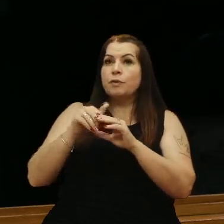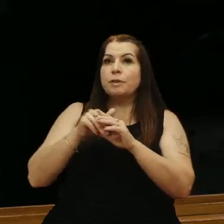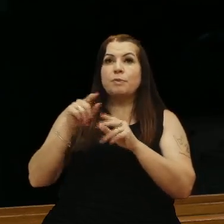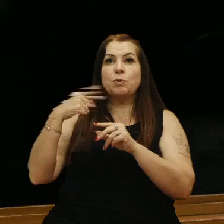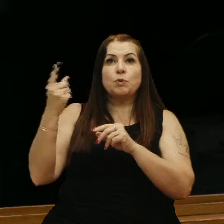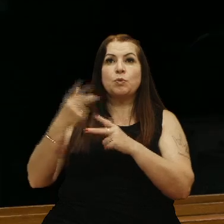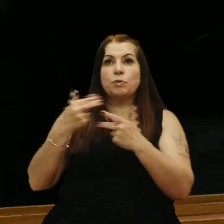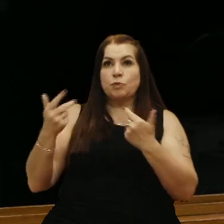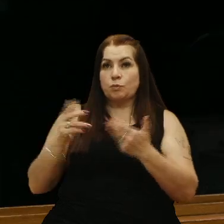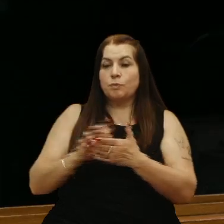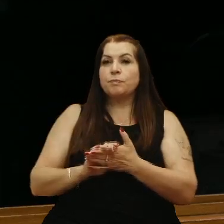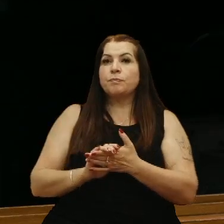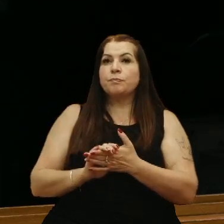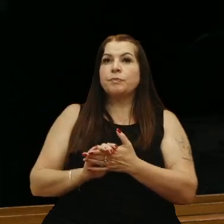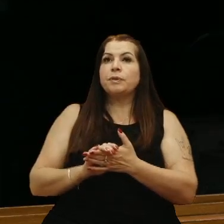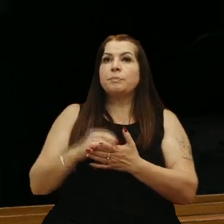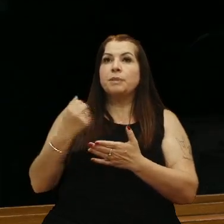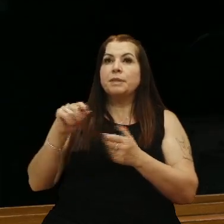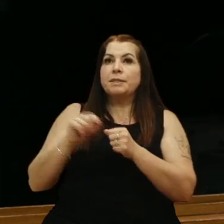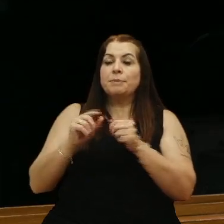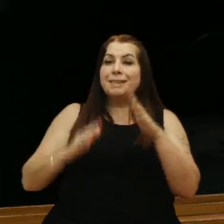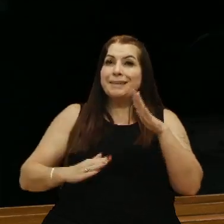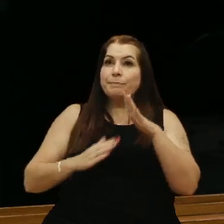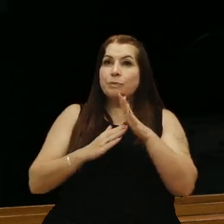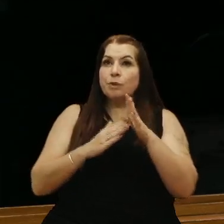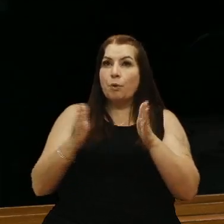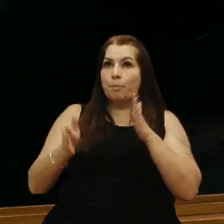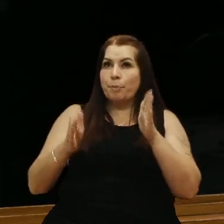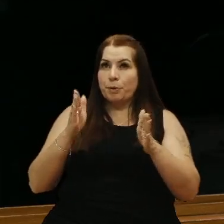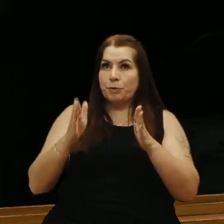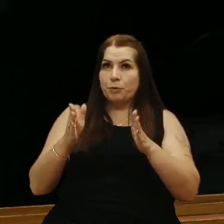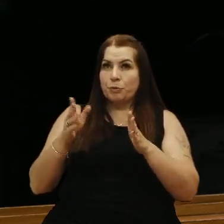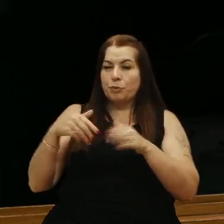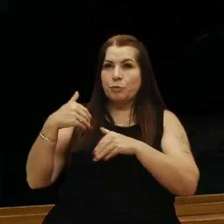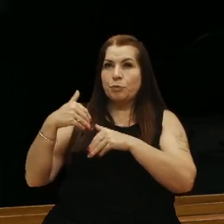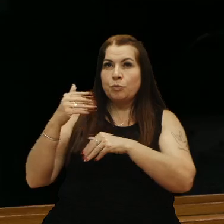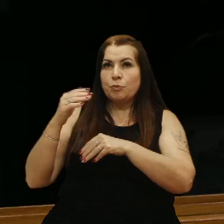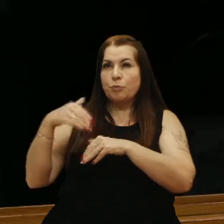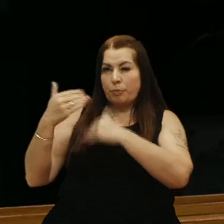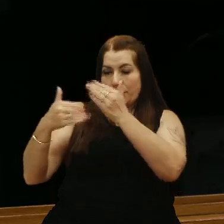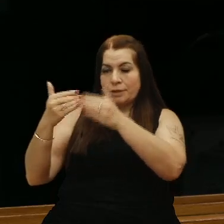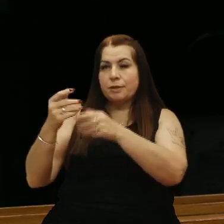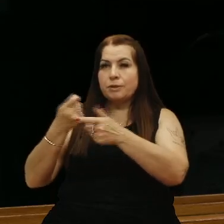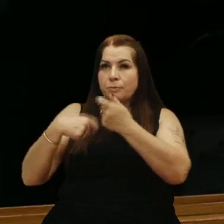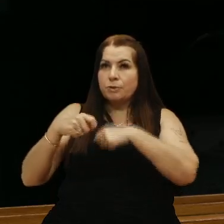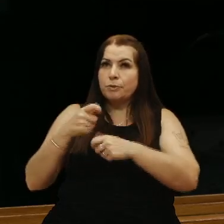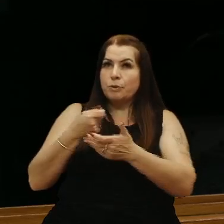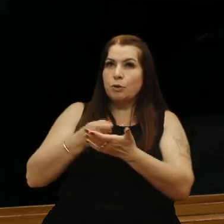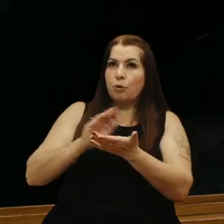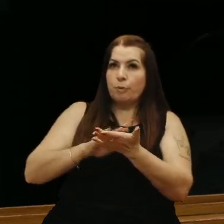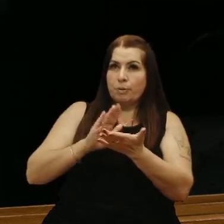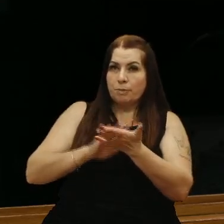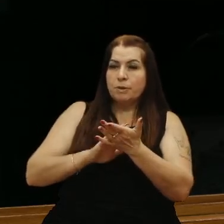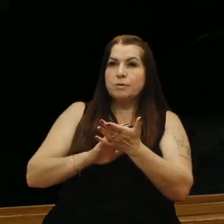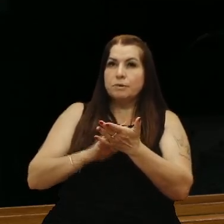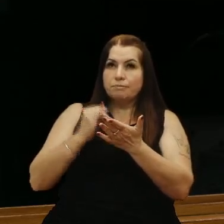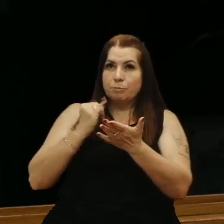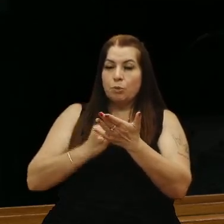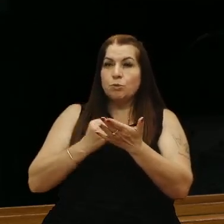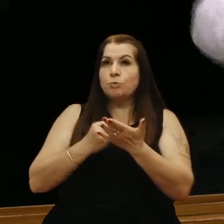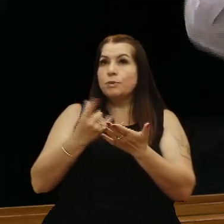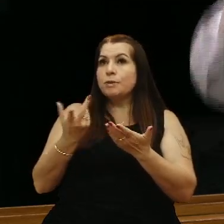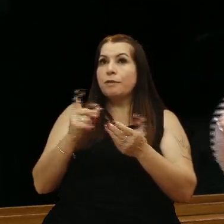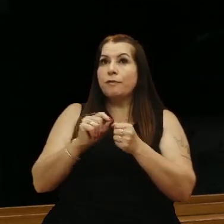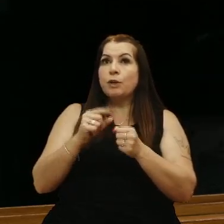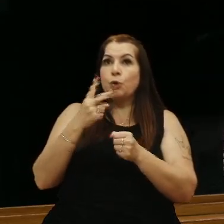outros casos. Então, nós precisamos limitar o período do processo administrativo de cobrança de tributo, porque senão a gente